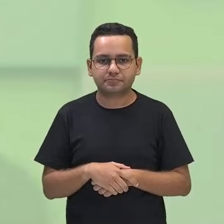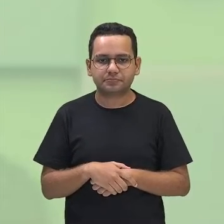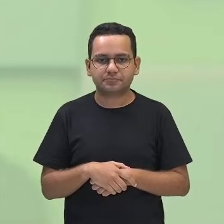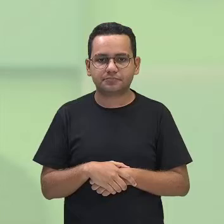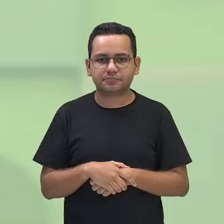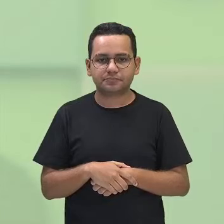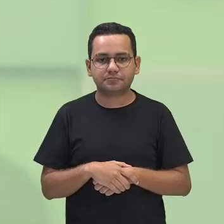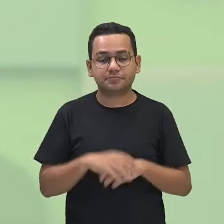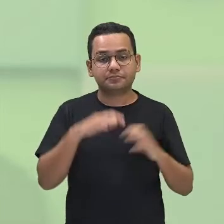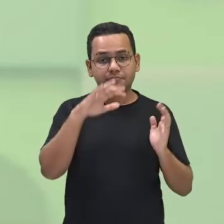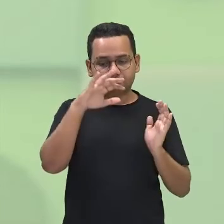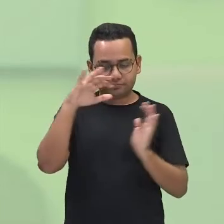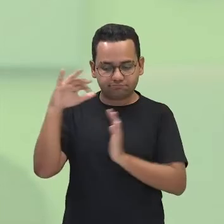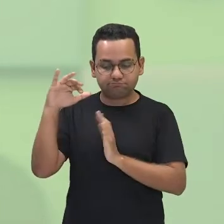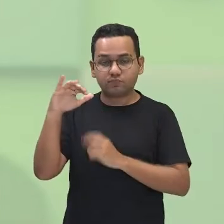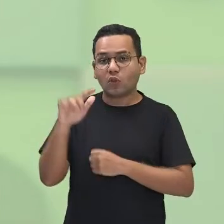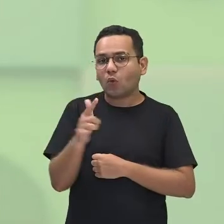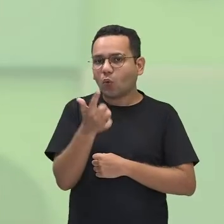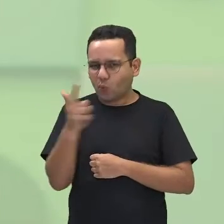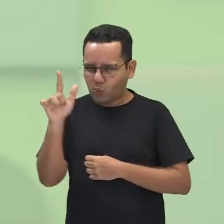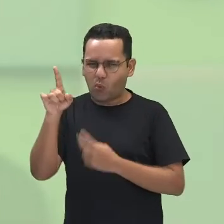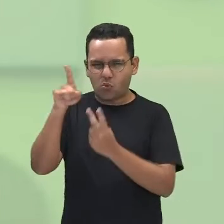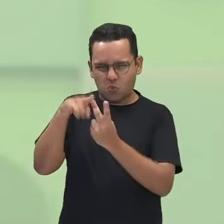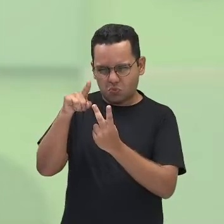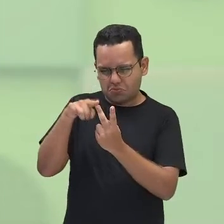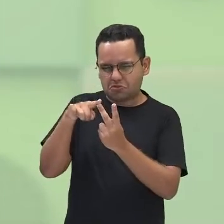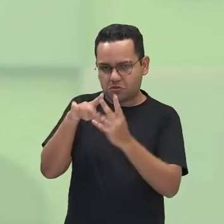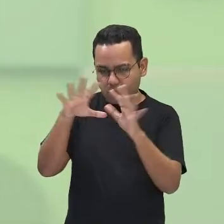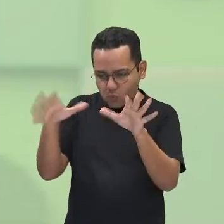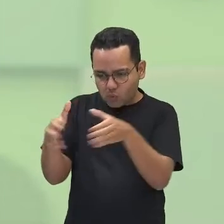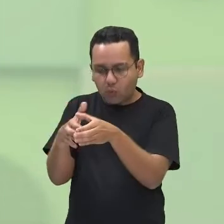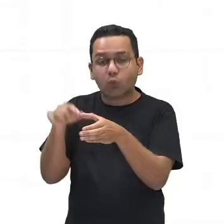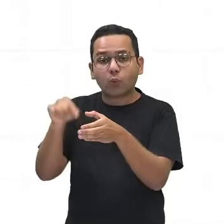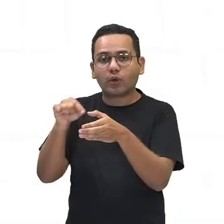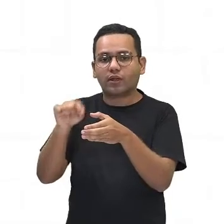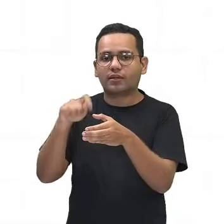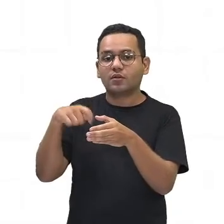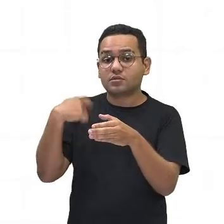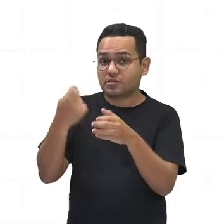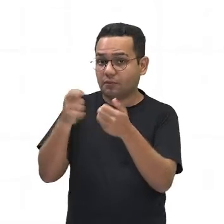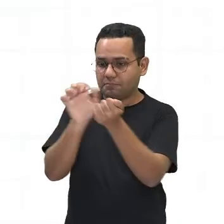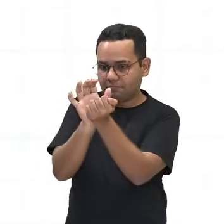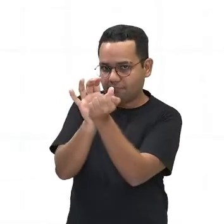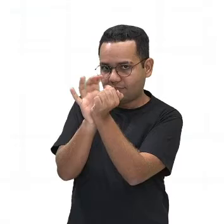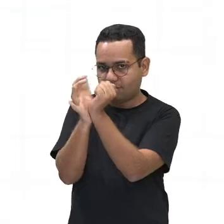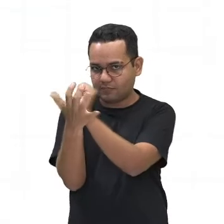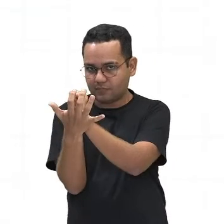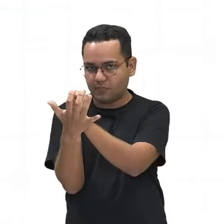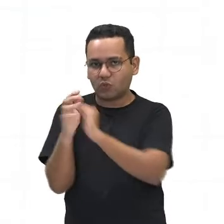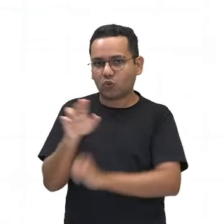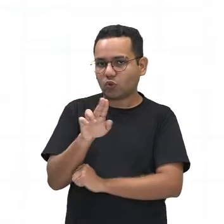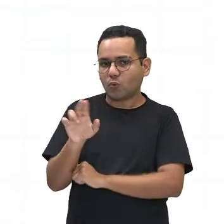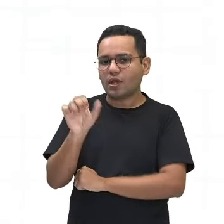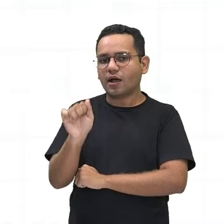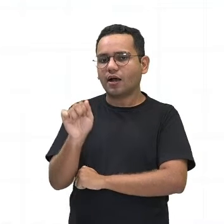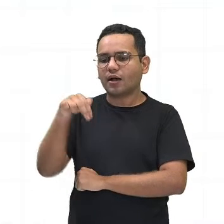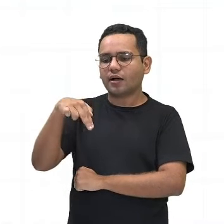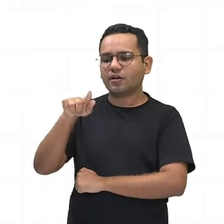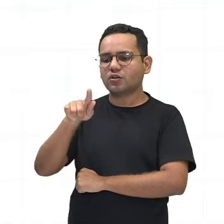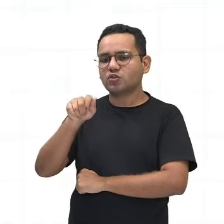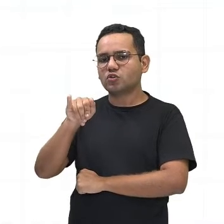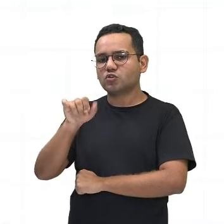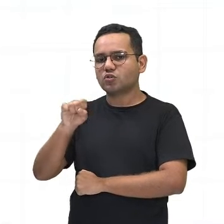que são as plantas denominadas de angiospermas. As angiospermas, elas já